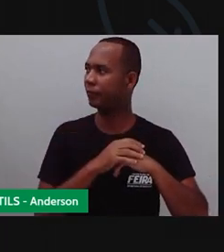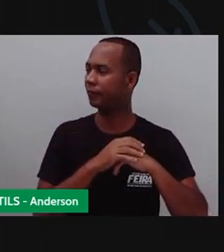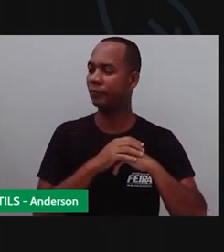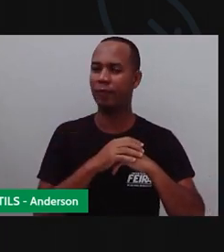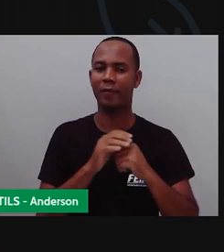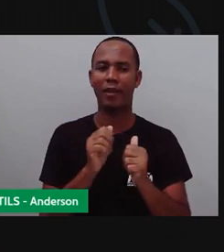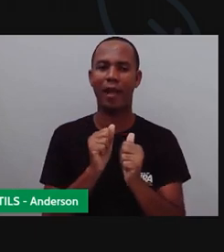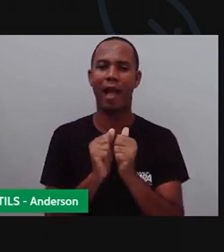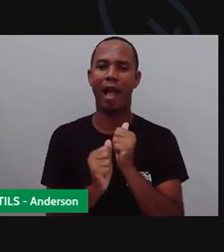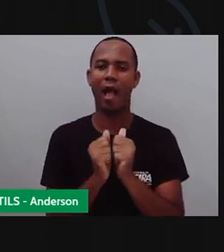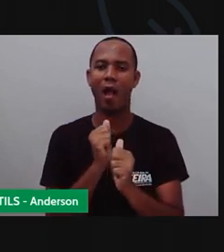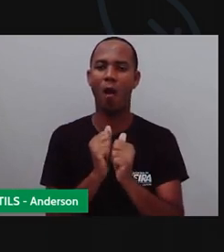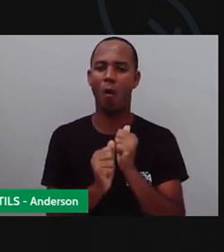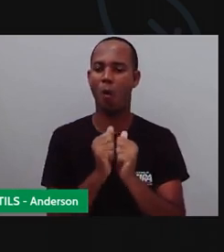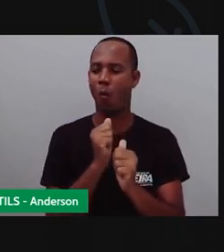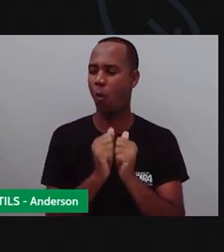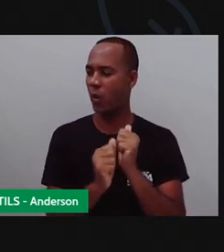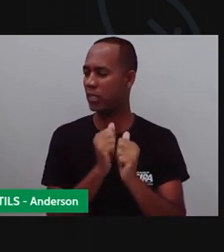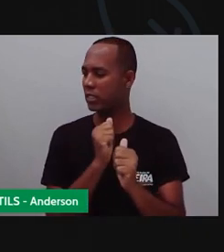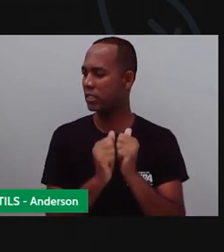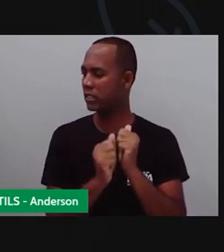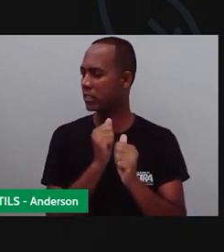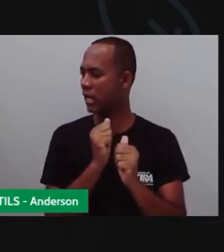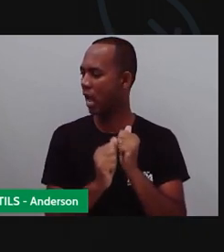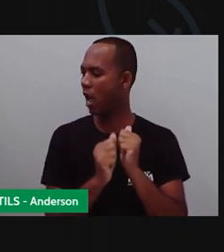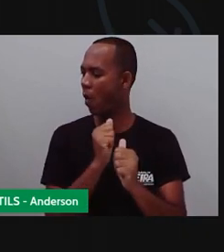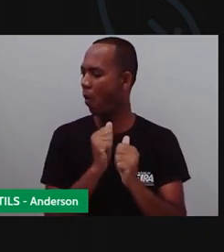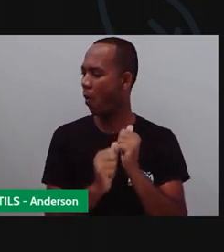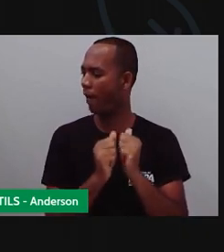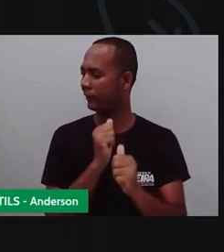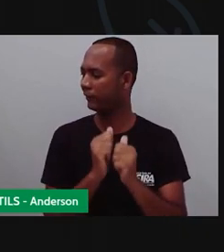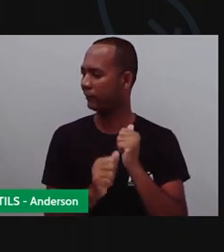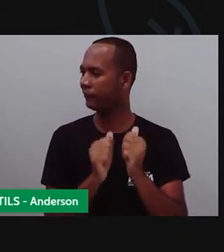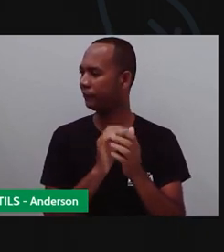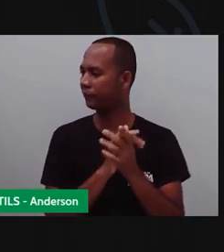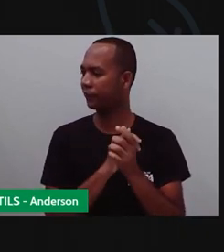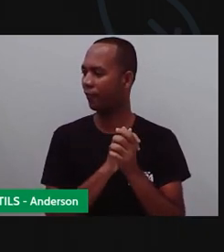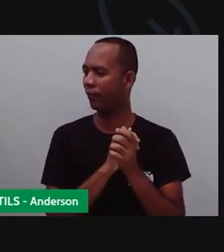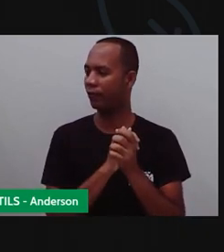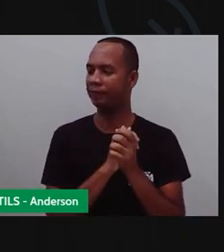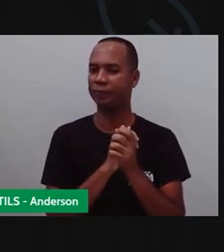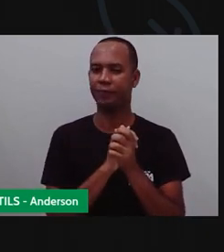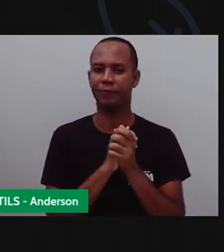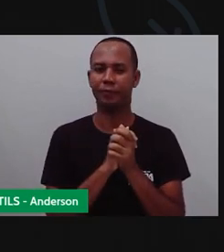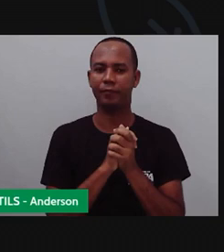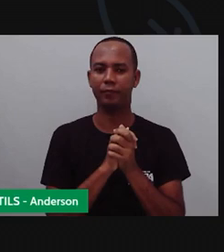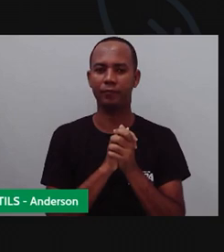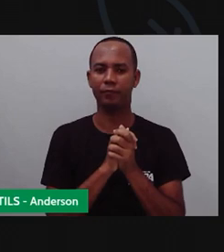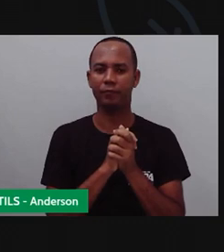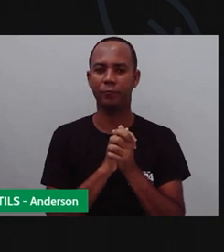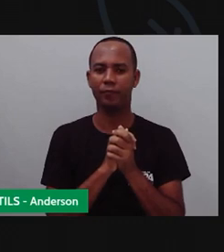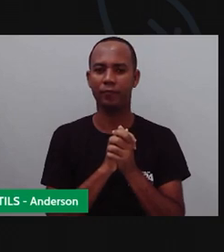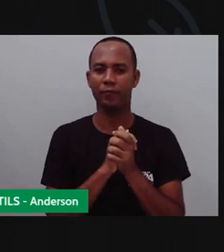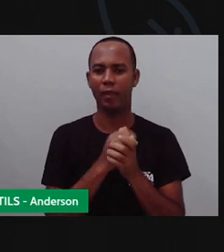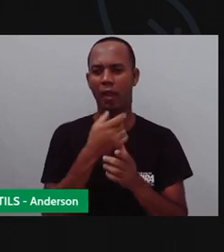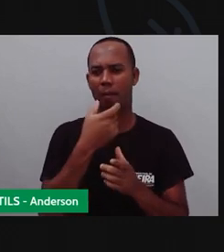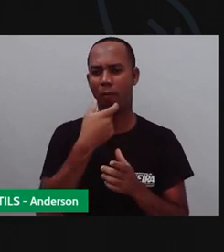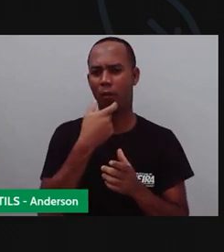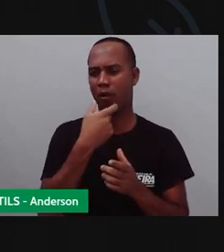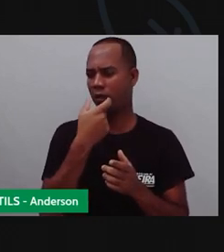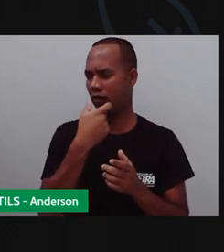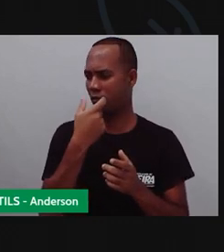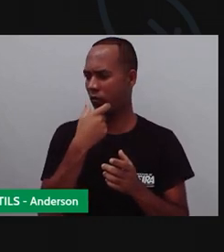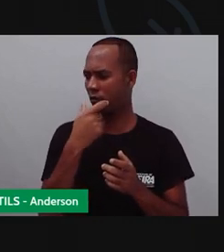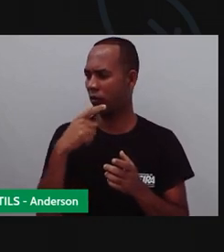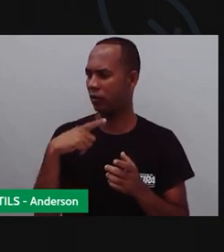arroz que fica aqui na base da nossa pirâmide não é isso que mais tem uma base da pirâmide do biscoito